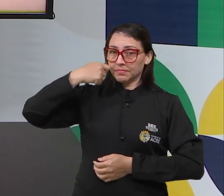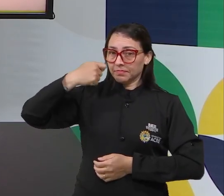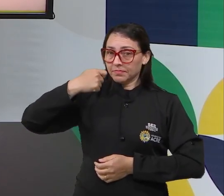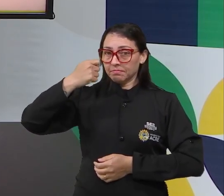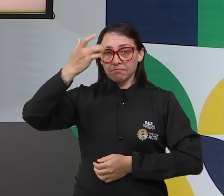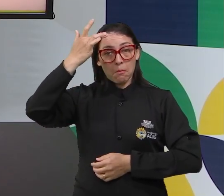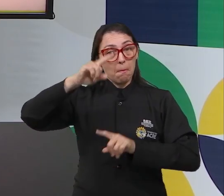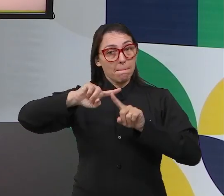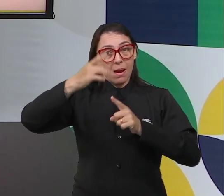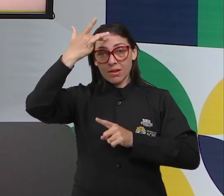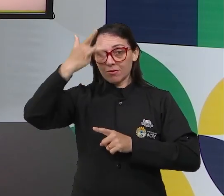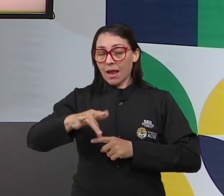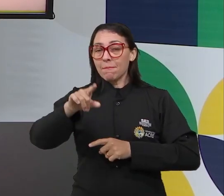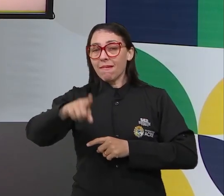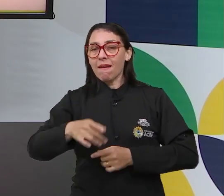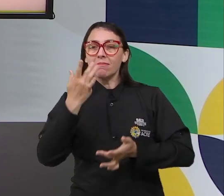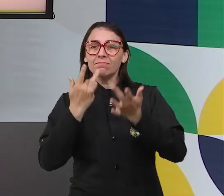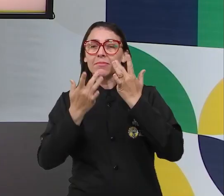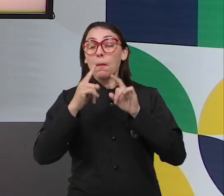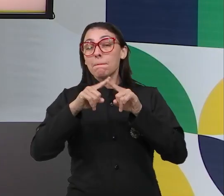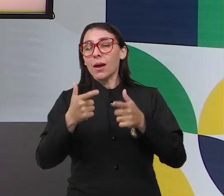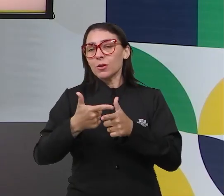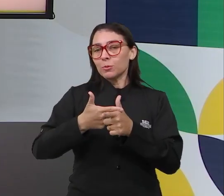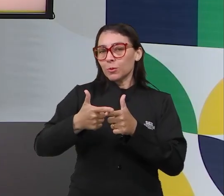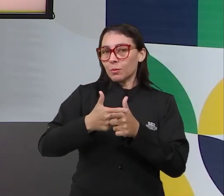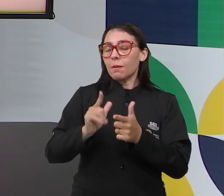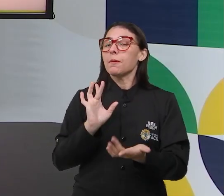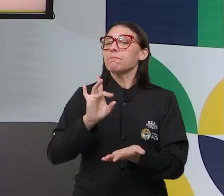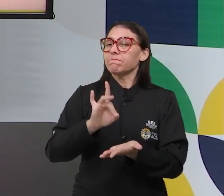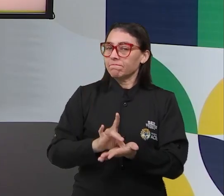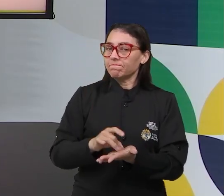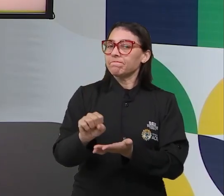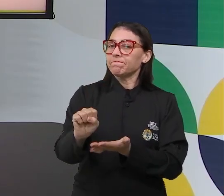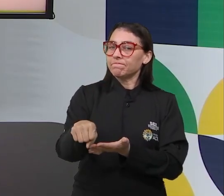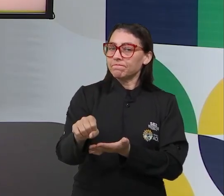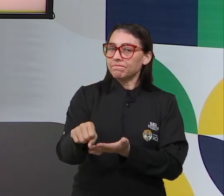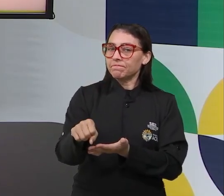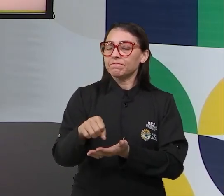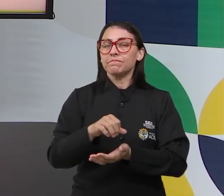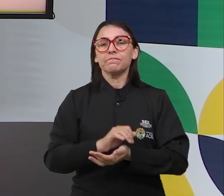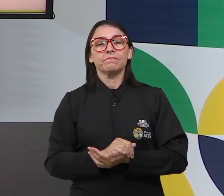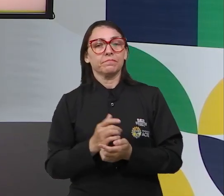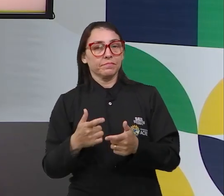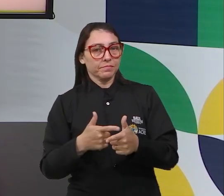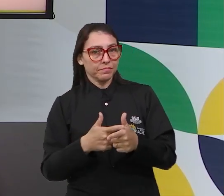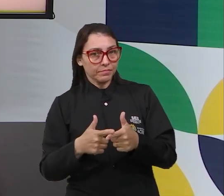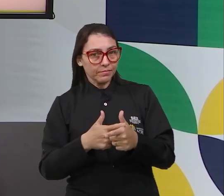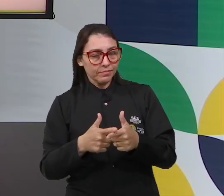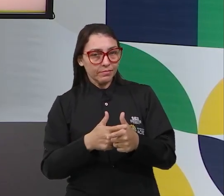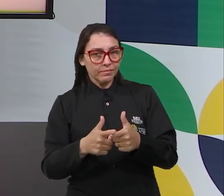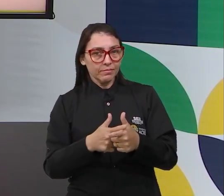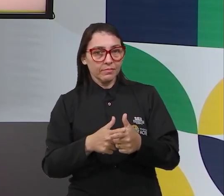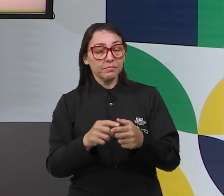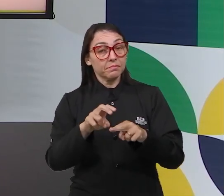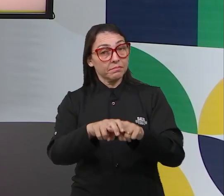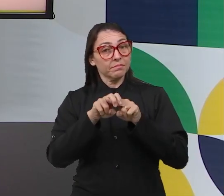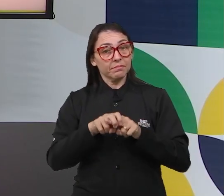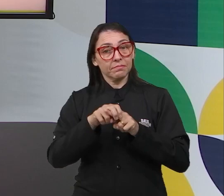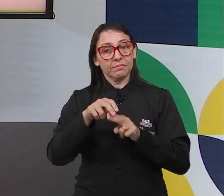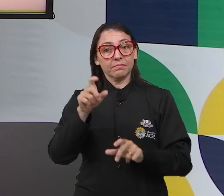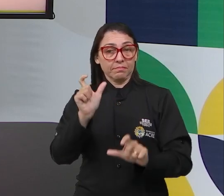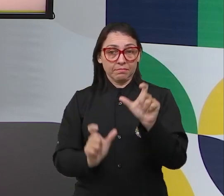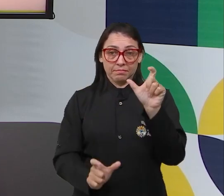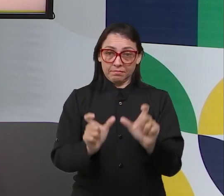sem saber que é teatro. Mas o problema é real, né? Geralmente, o problema, ele é real. Por isso que as